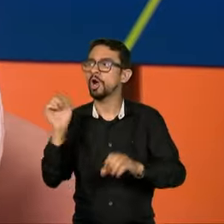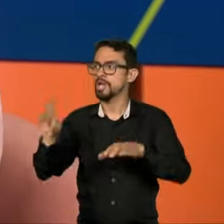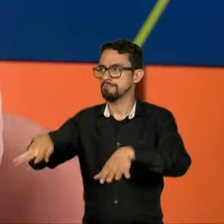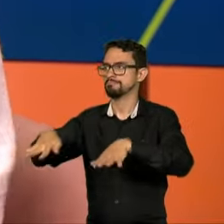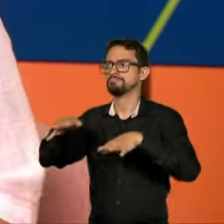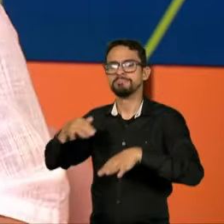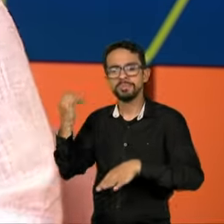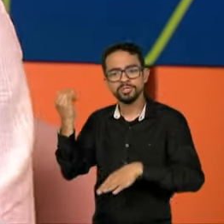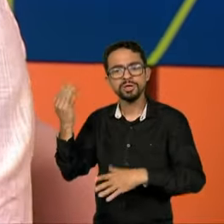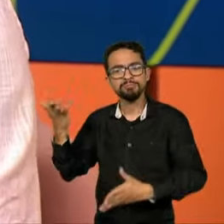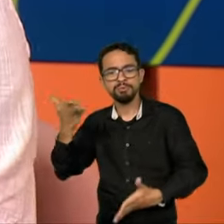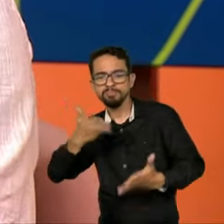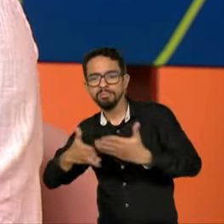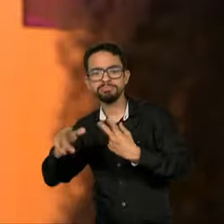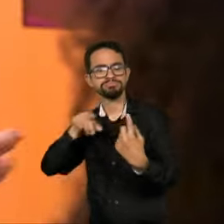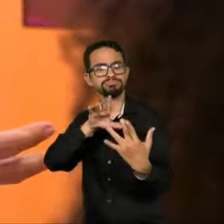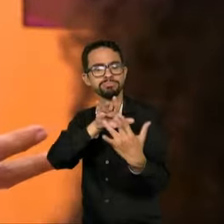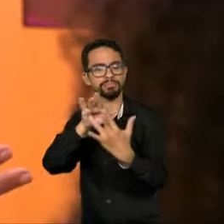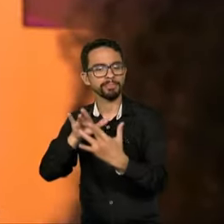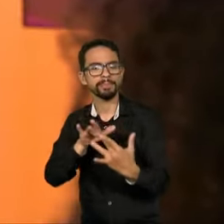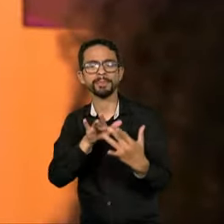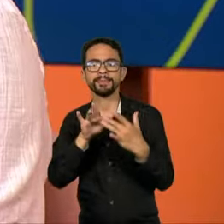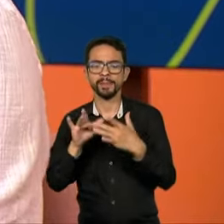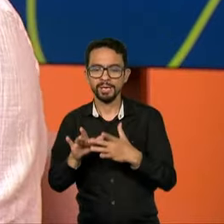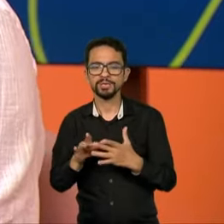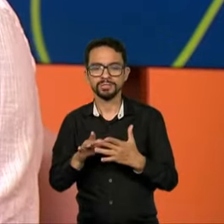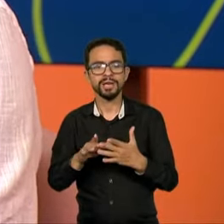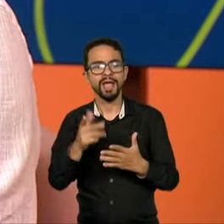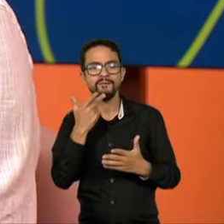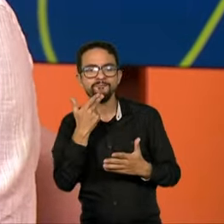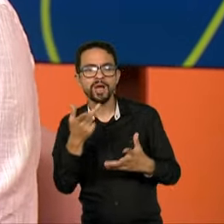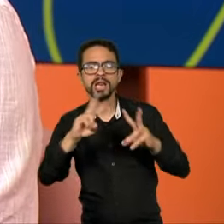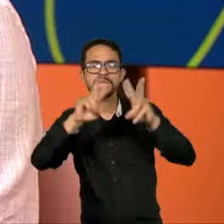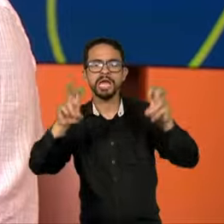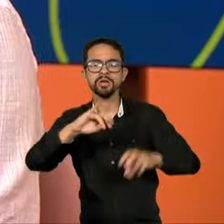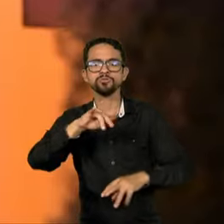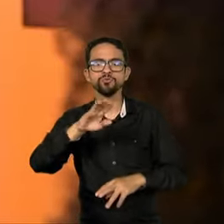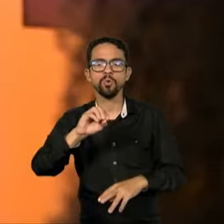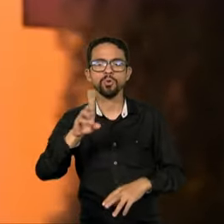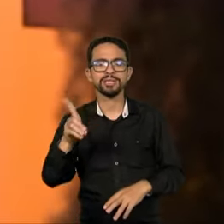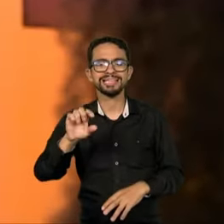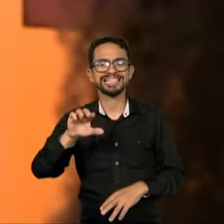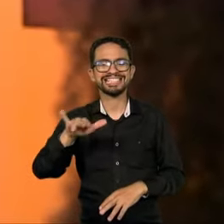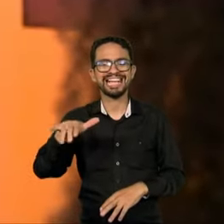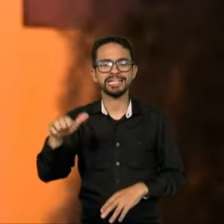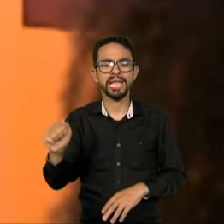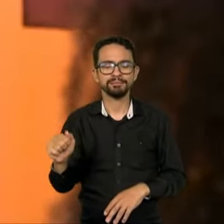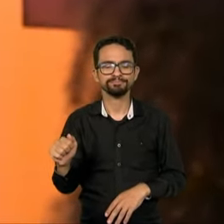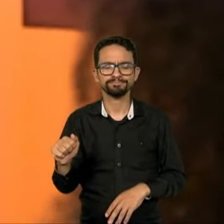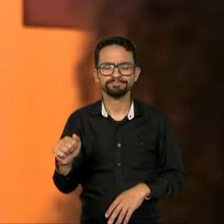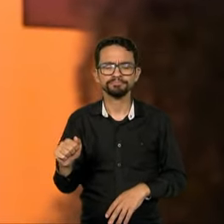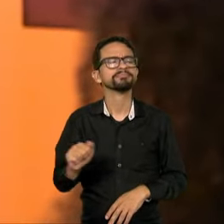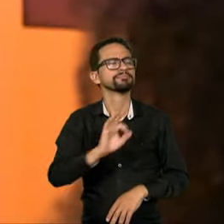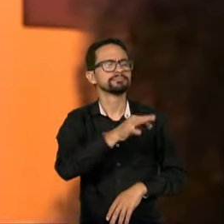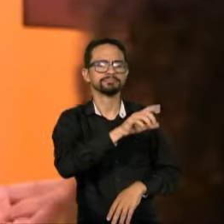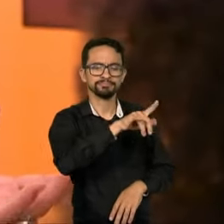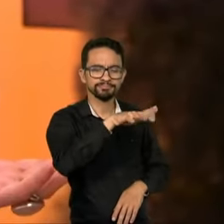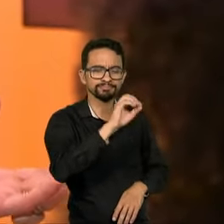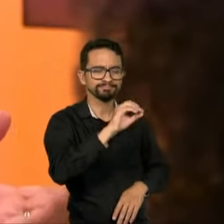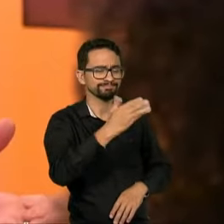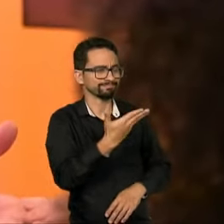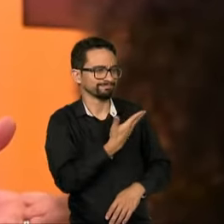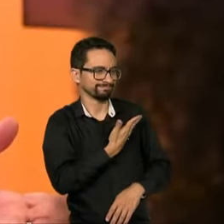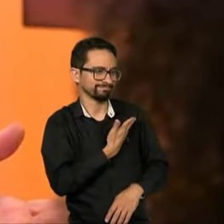o jogo com as pessoas que estão ali... A gente fala do jogo de cena, né? O jogo de cena. O jogo de cena, né? Agora, Leozinho, a gente comentou aqui anteriormente que hoje nosso querido